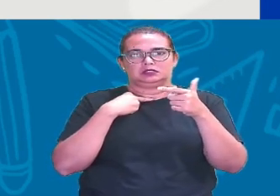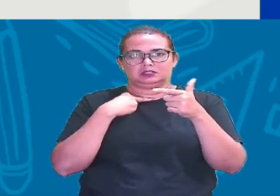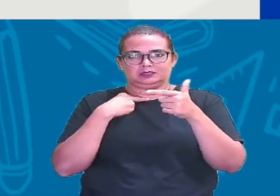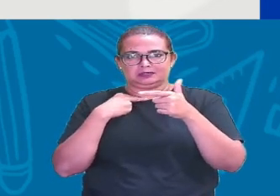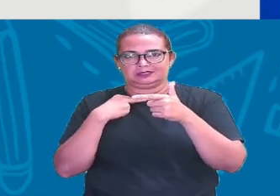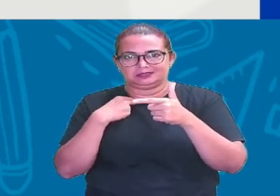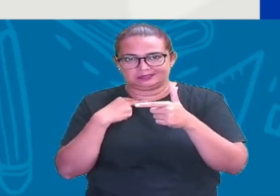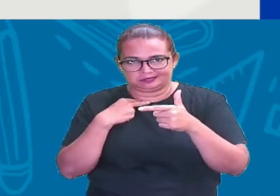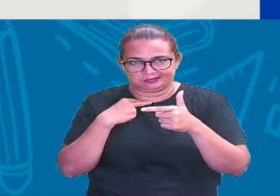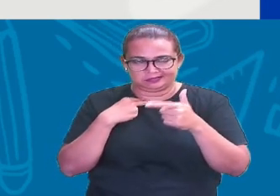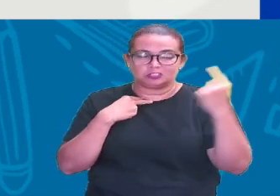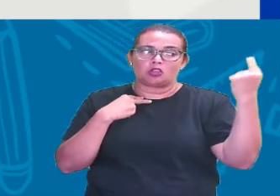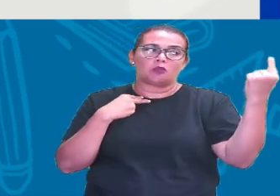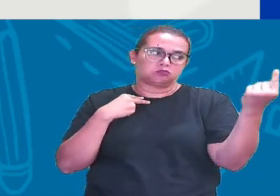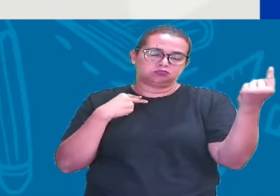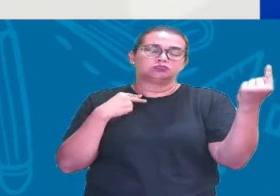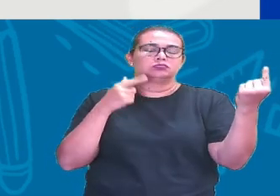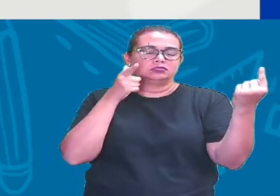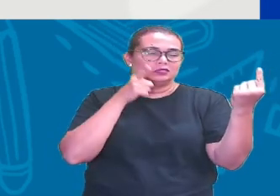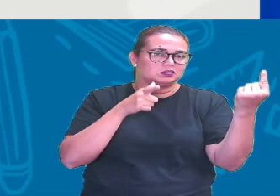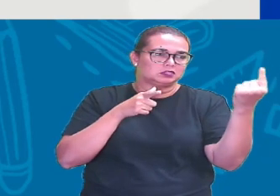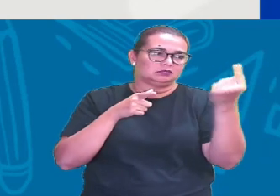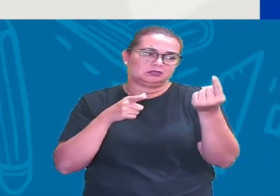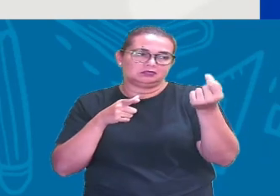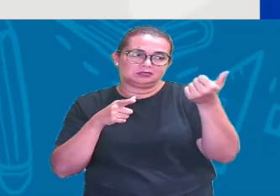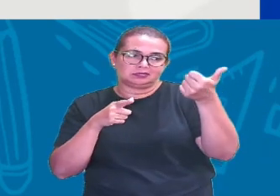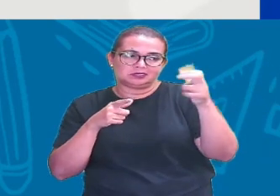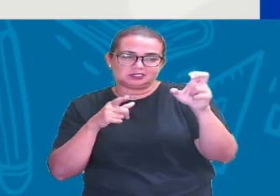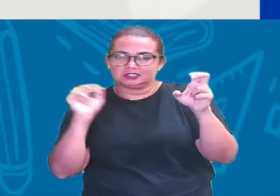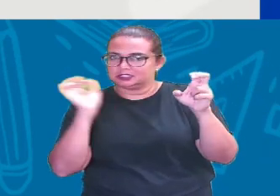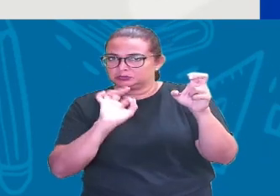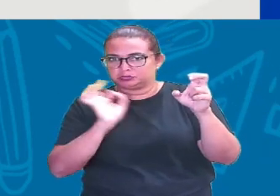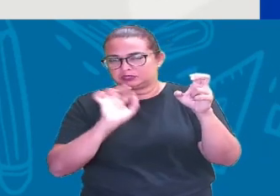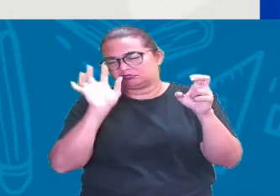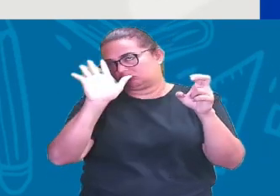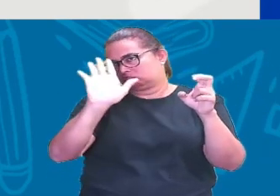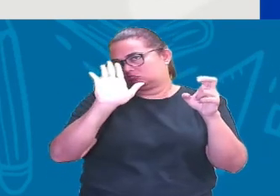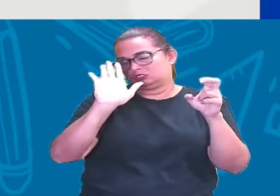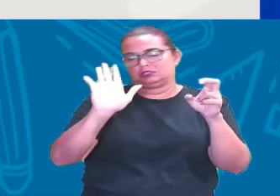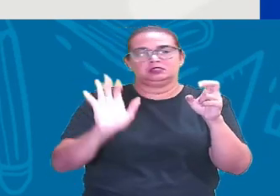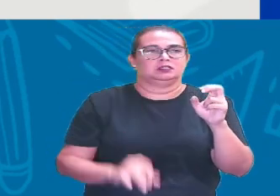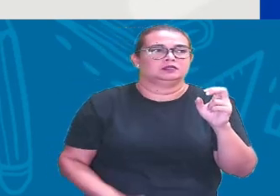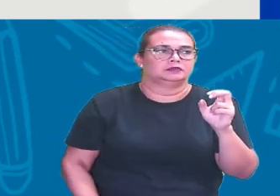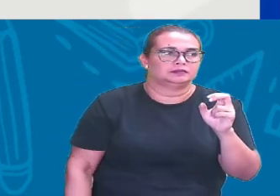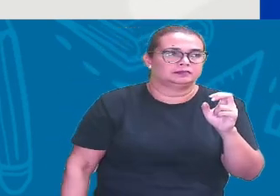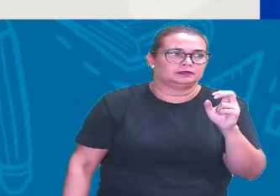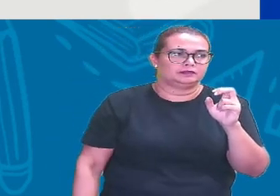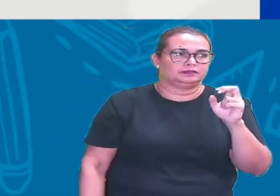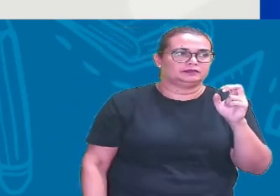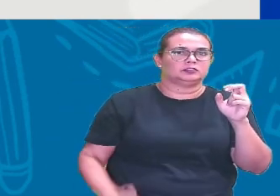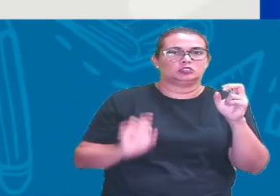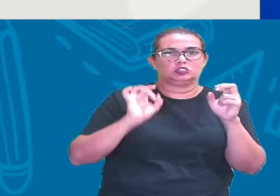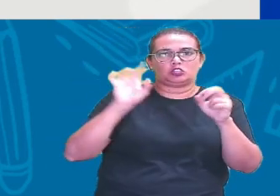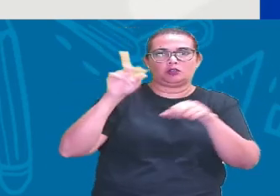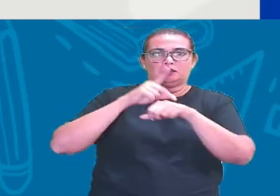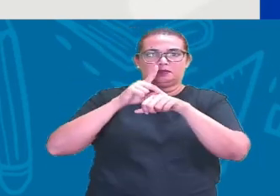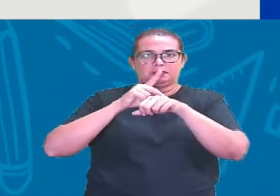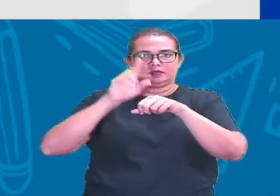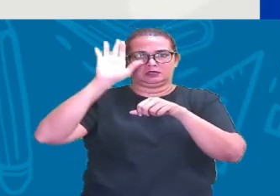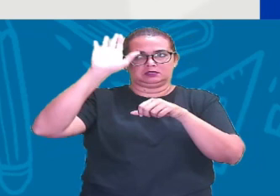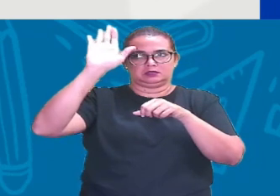tá? Por isso que ele só vai ficar um pouquinho ali clarinho separado. Só vou usar os escurinhos,